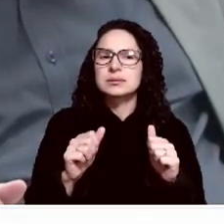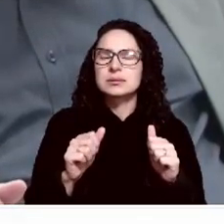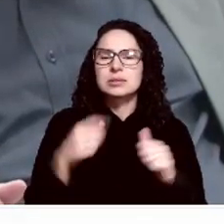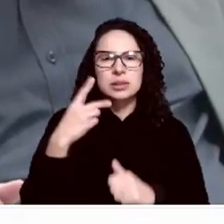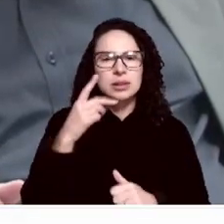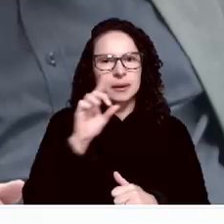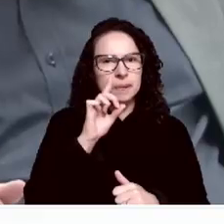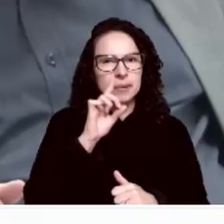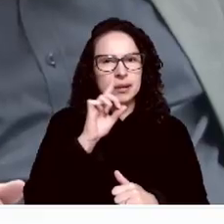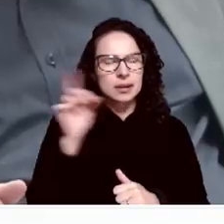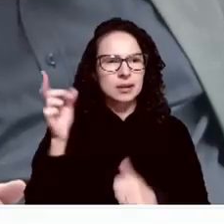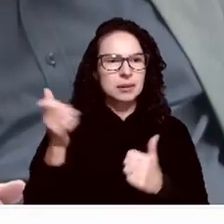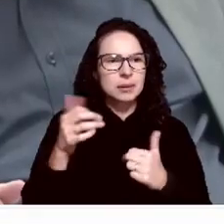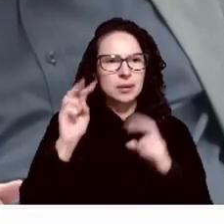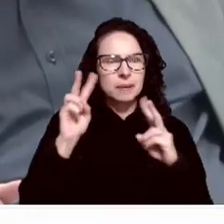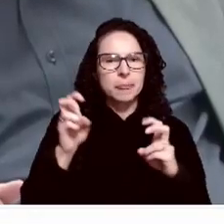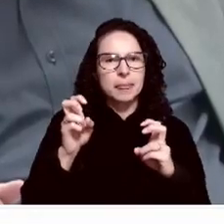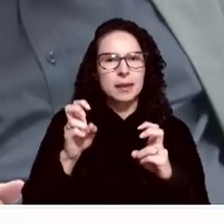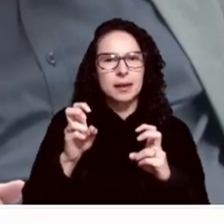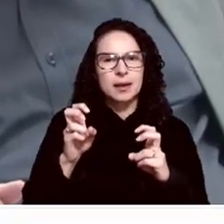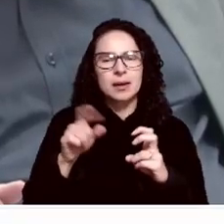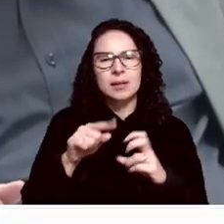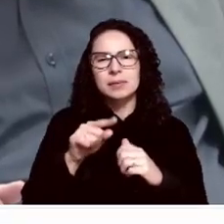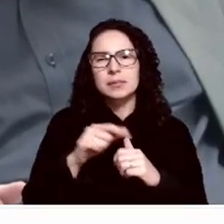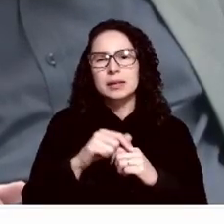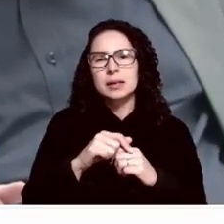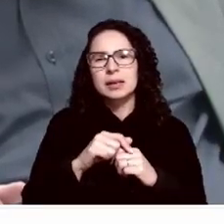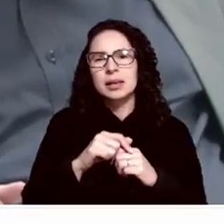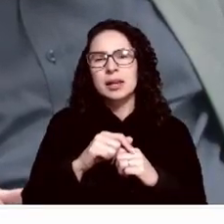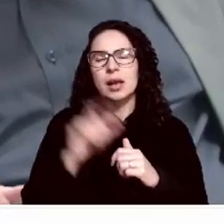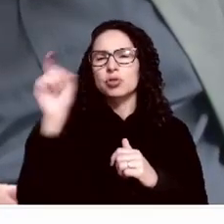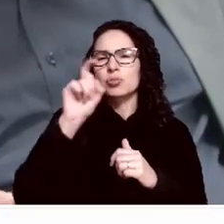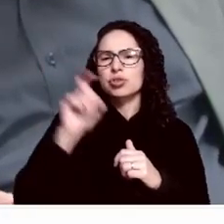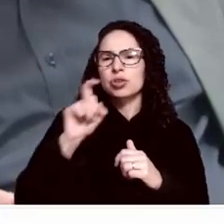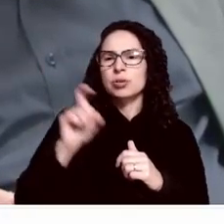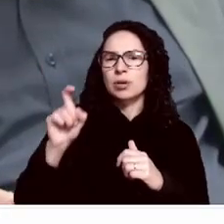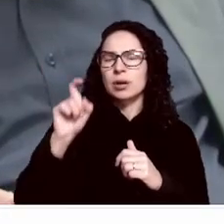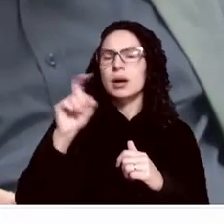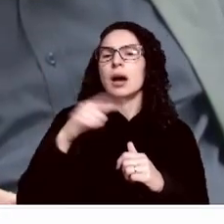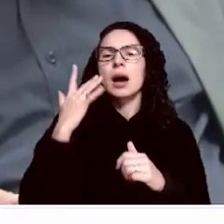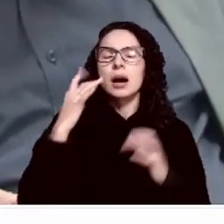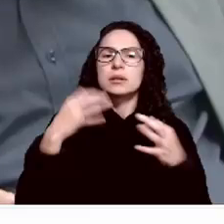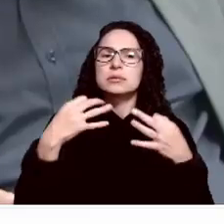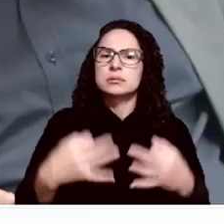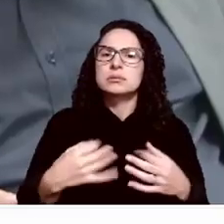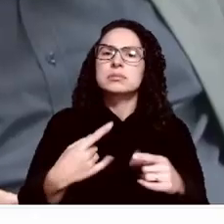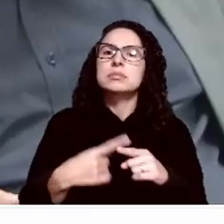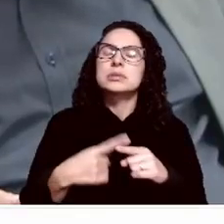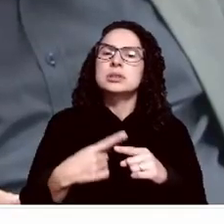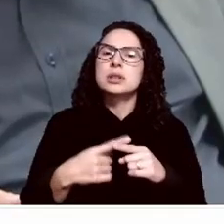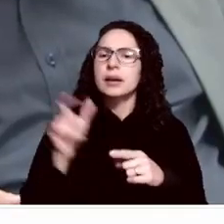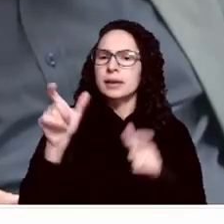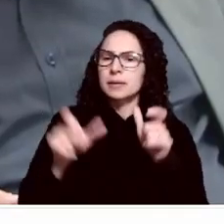Bass falou sobre a multa, com relação aos pichadores. Eu acho justo, porque essas pessoas,